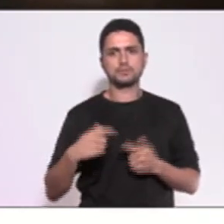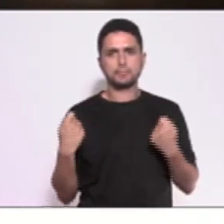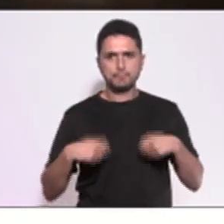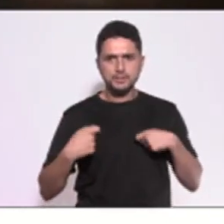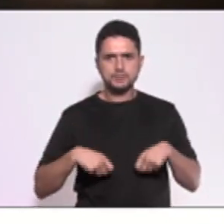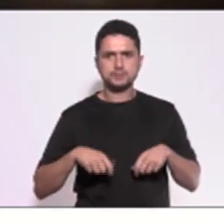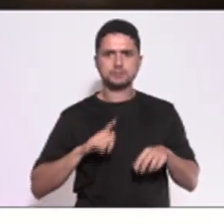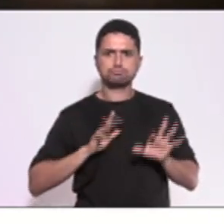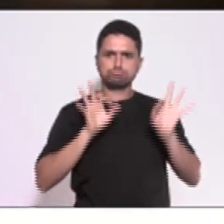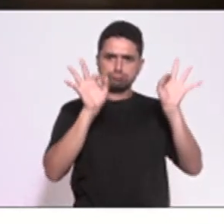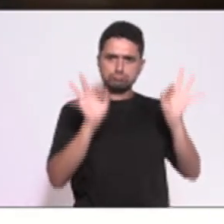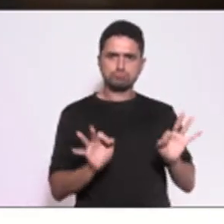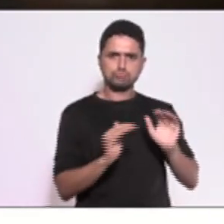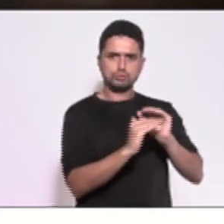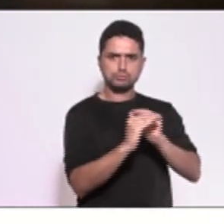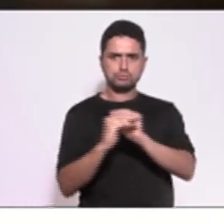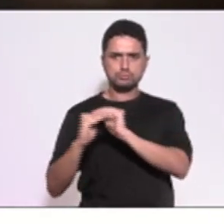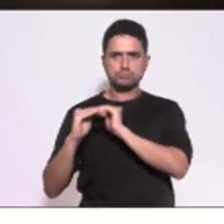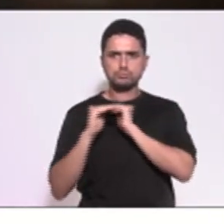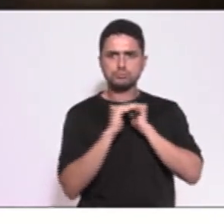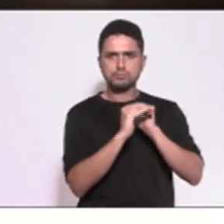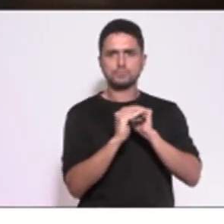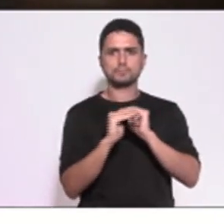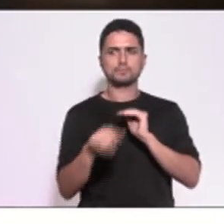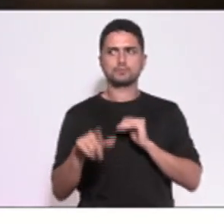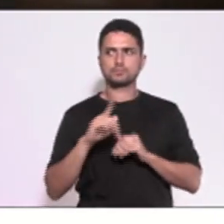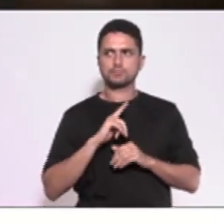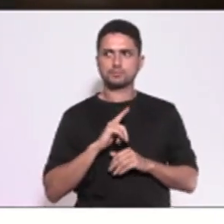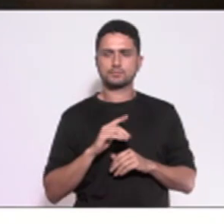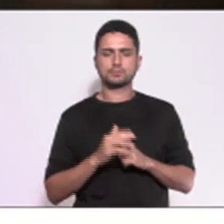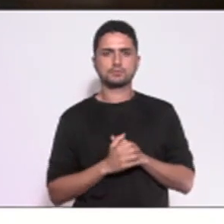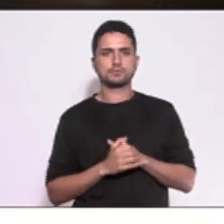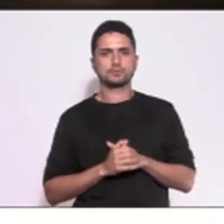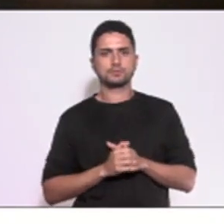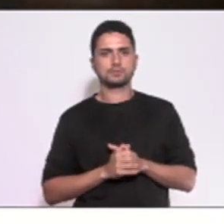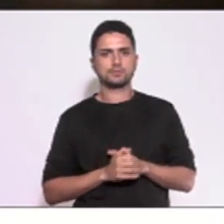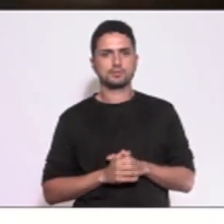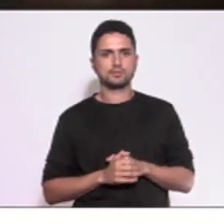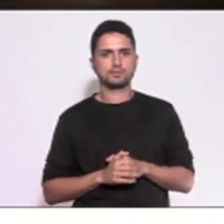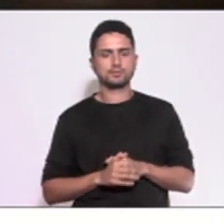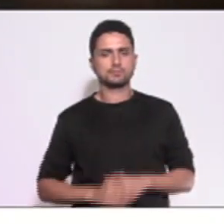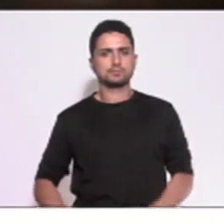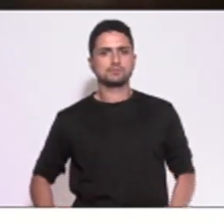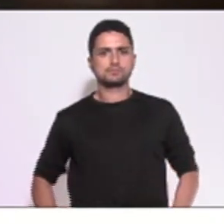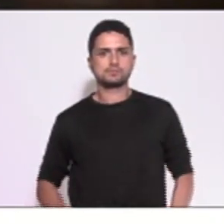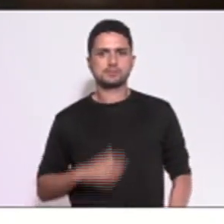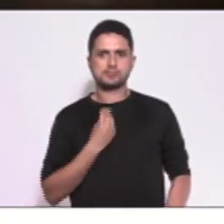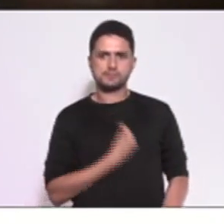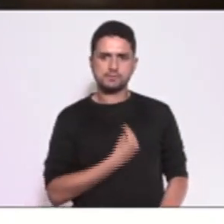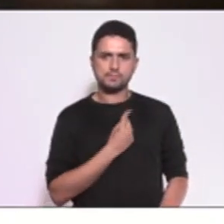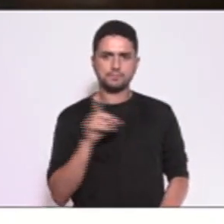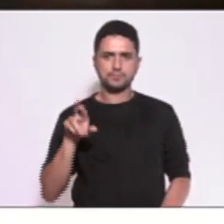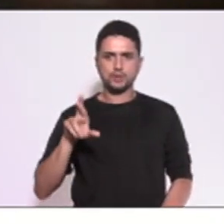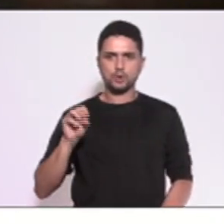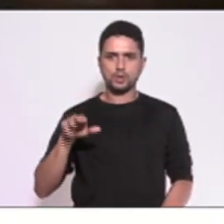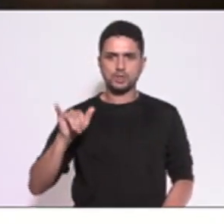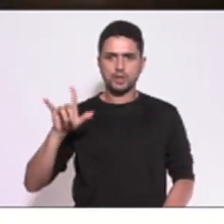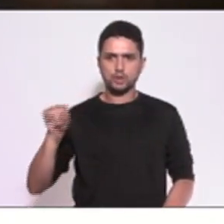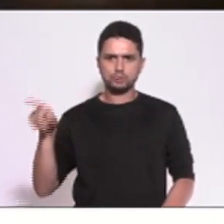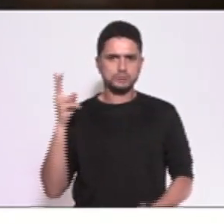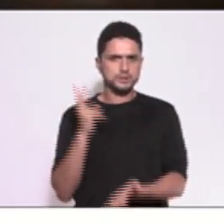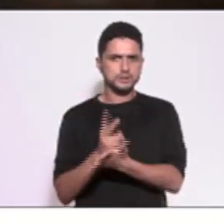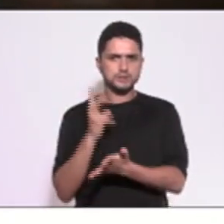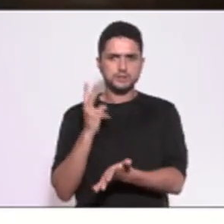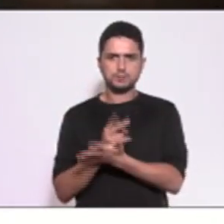ser justa, igual e, acima de tudo, dentro dessa convivência que Ronaldo Gomes Levski sempre em sua